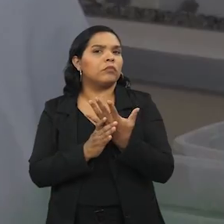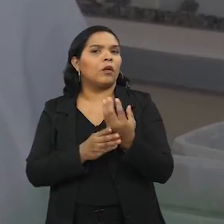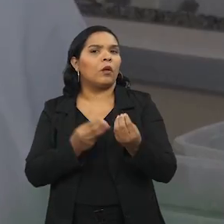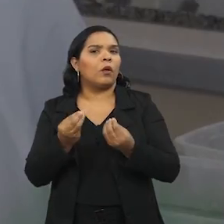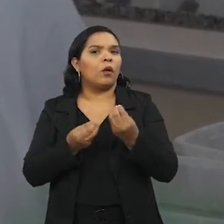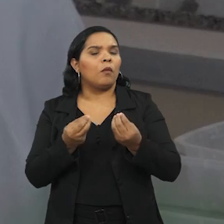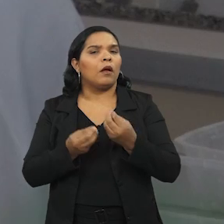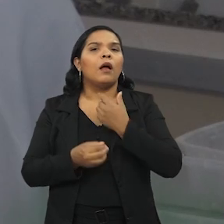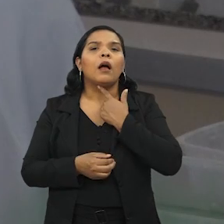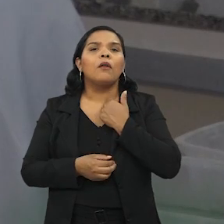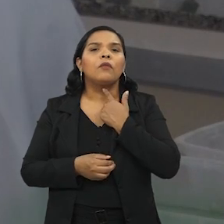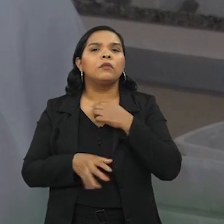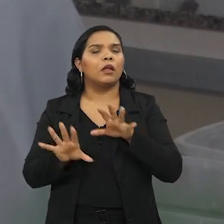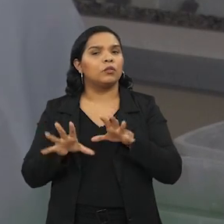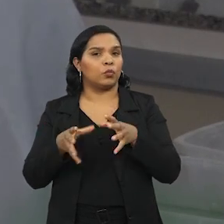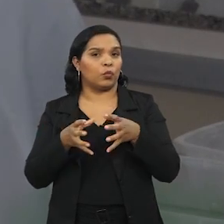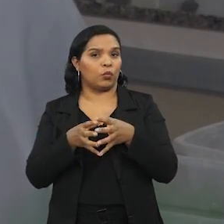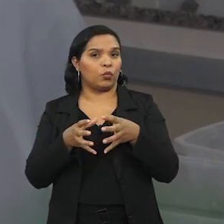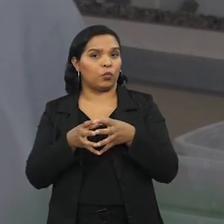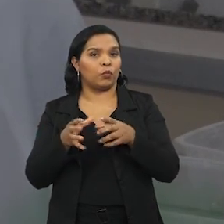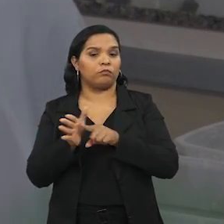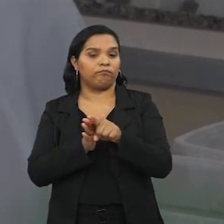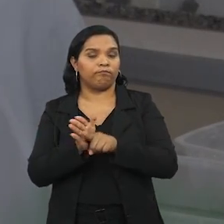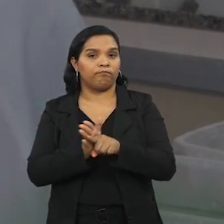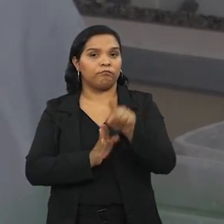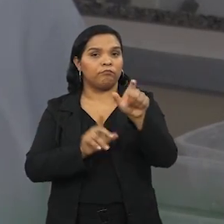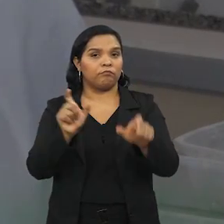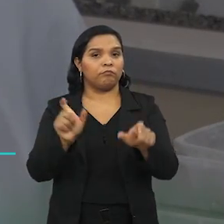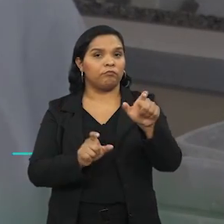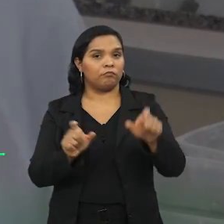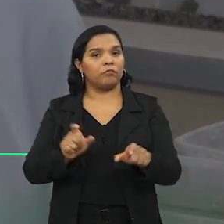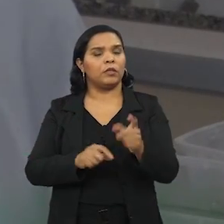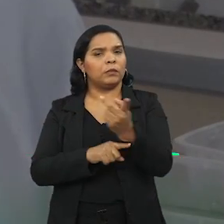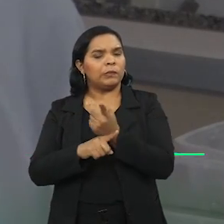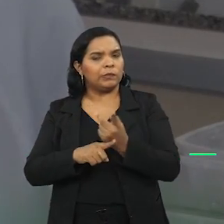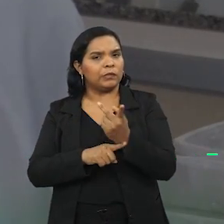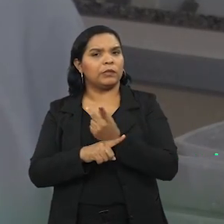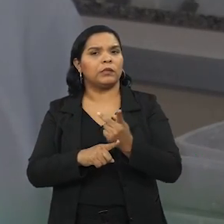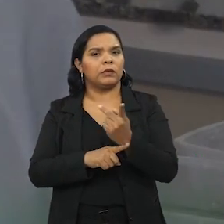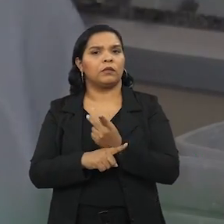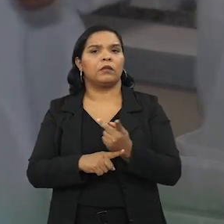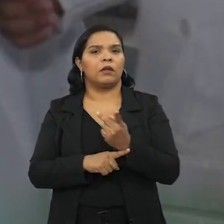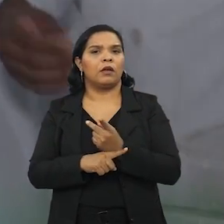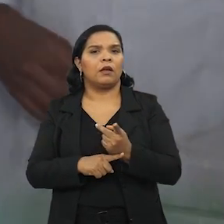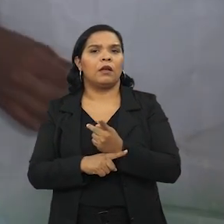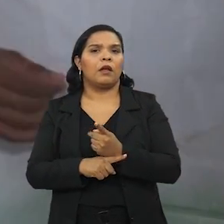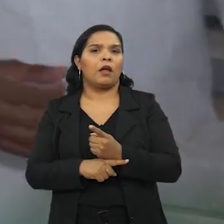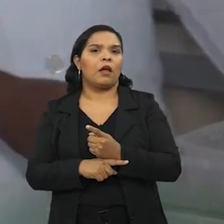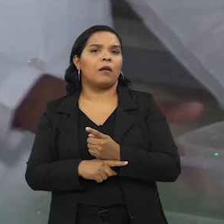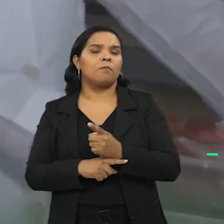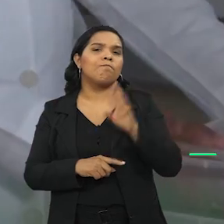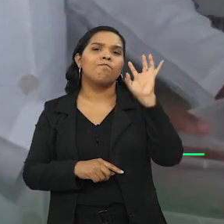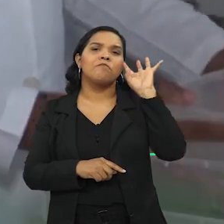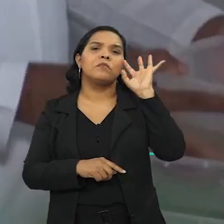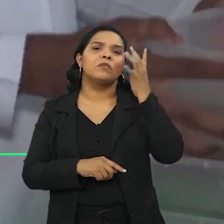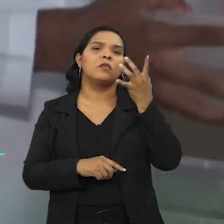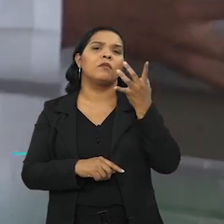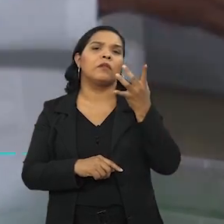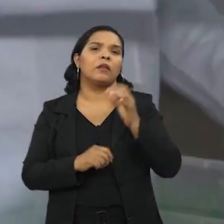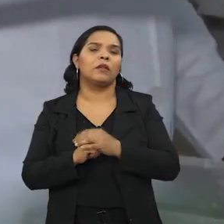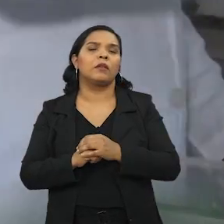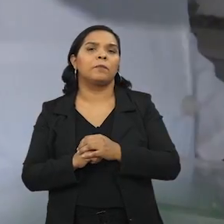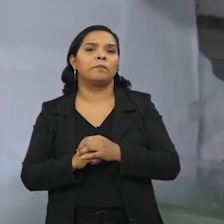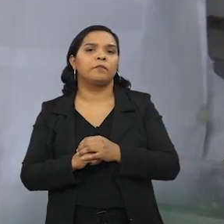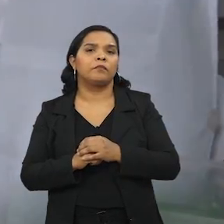Ela surge com a vontade, de um grupo de pesquisadoras de buscar uma